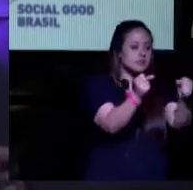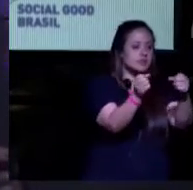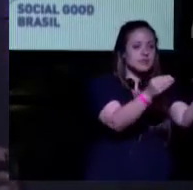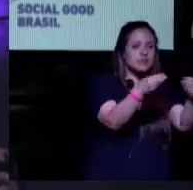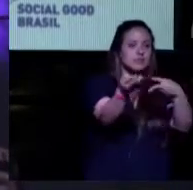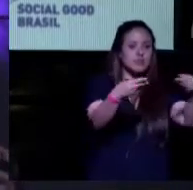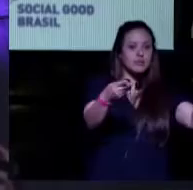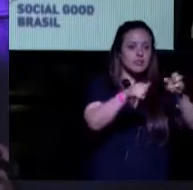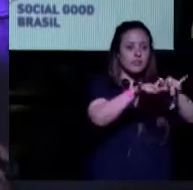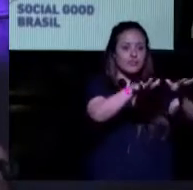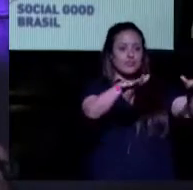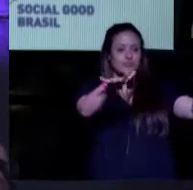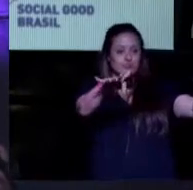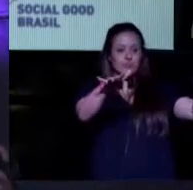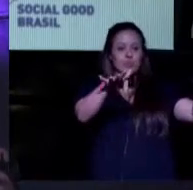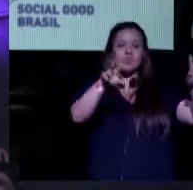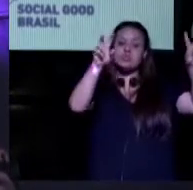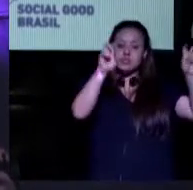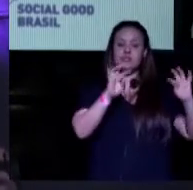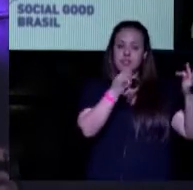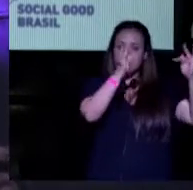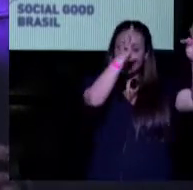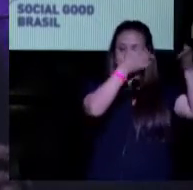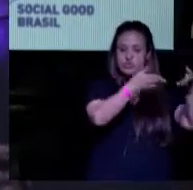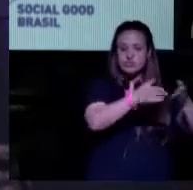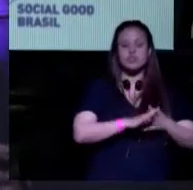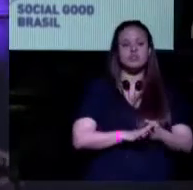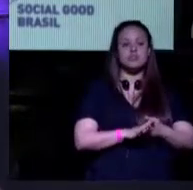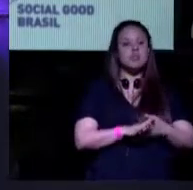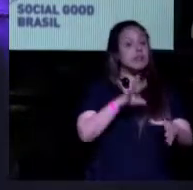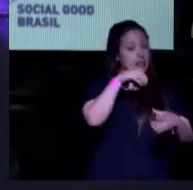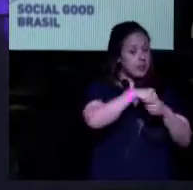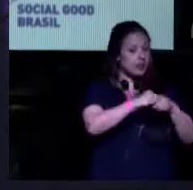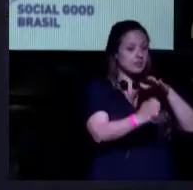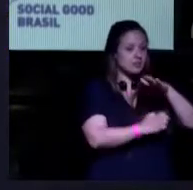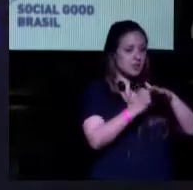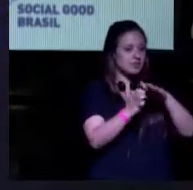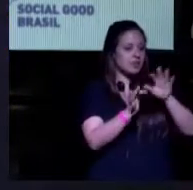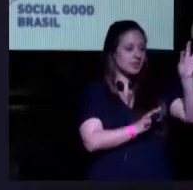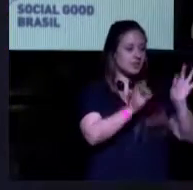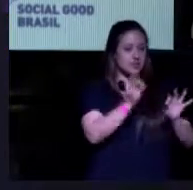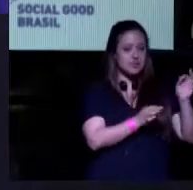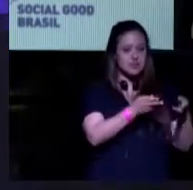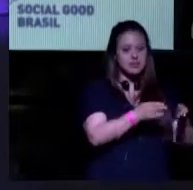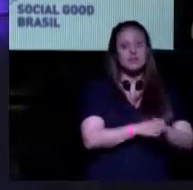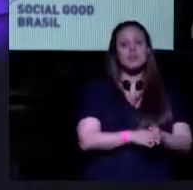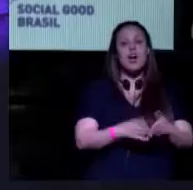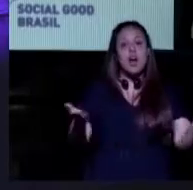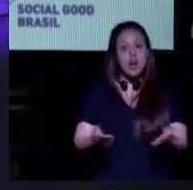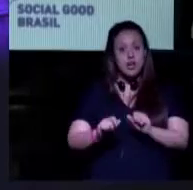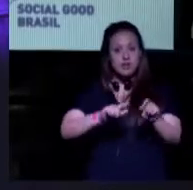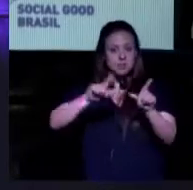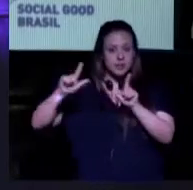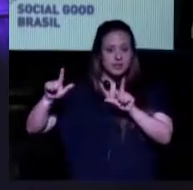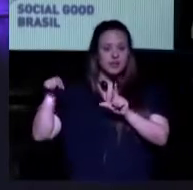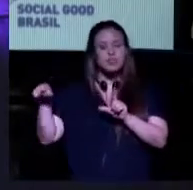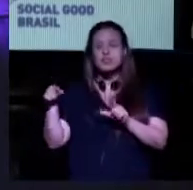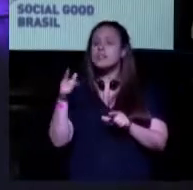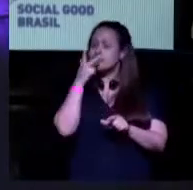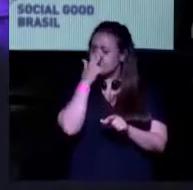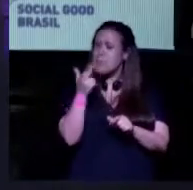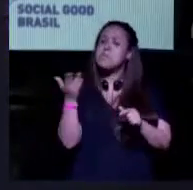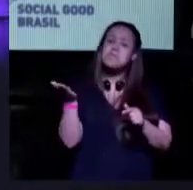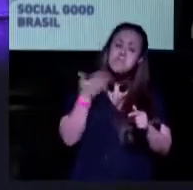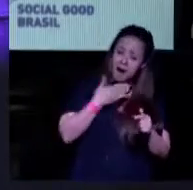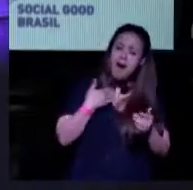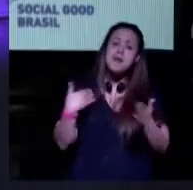muito nas organizações então há a ideia desse painel é que a gente fazer um bate papo mesmo entre